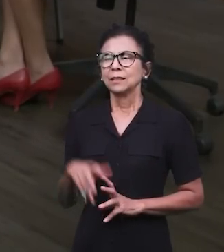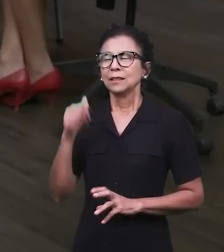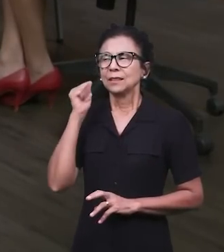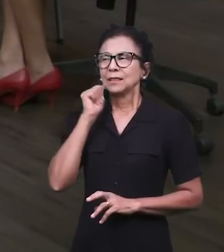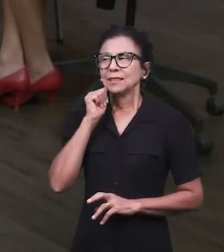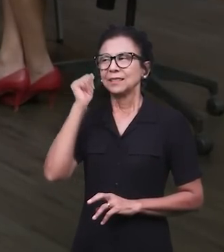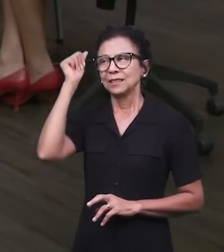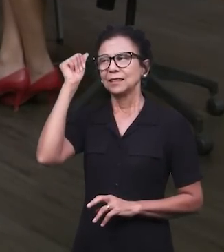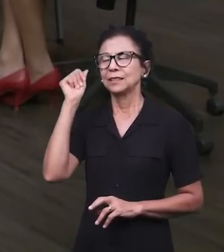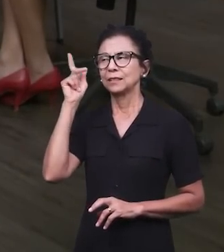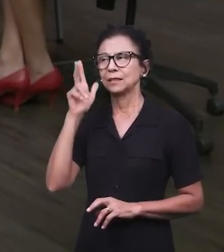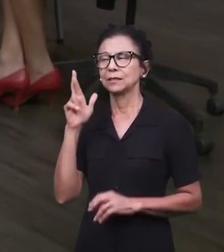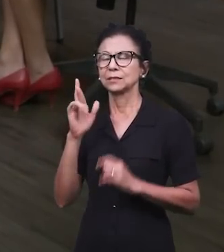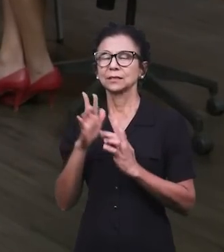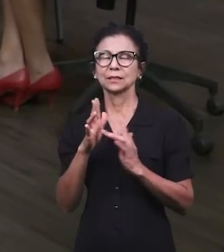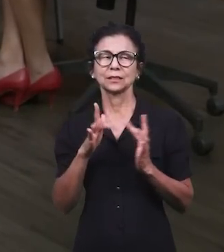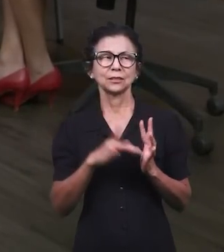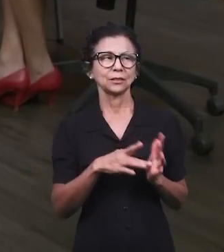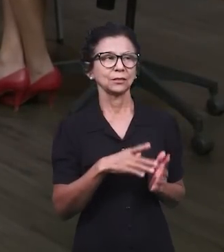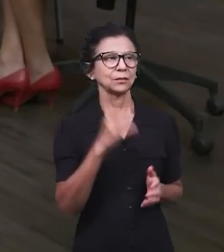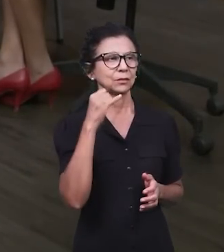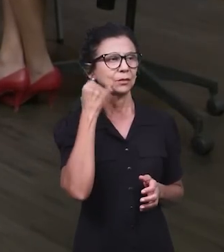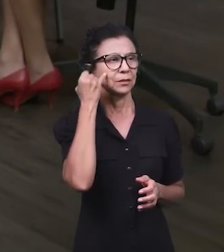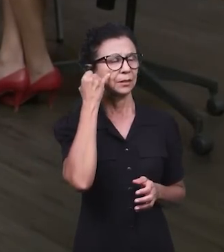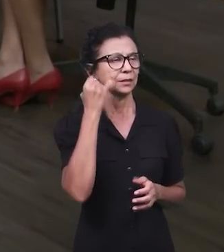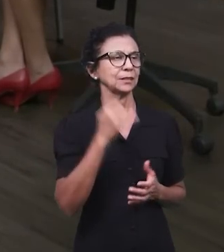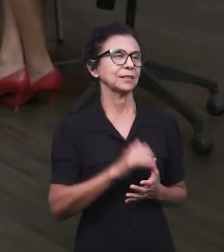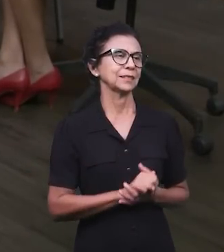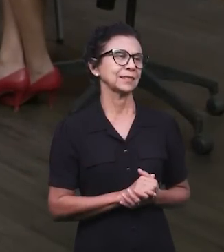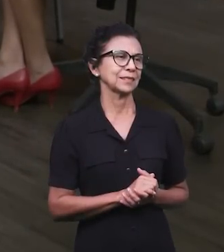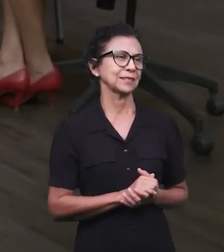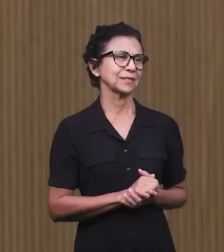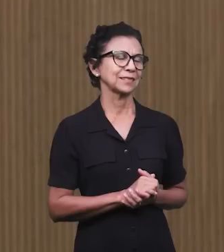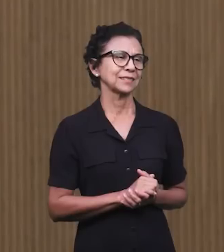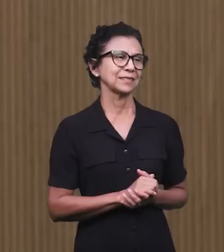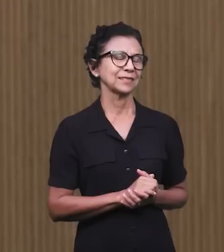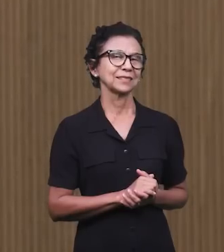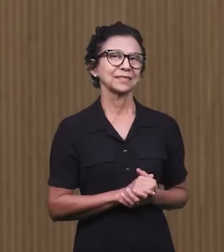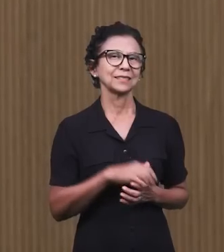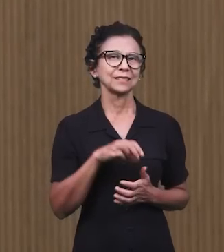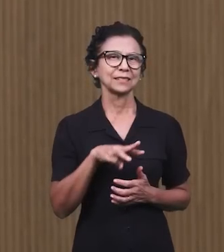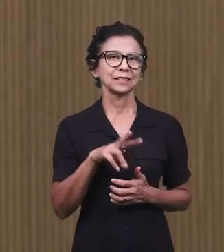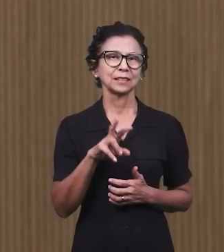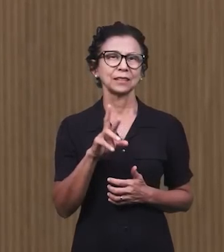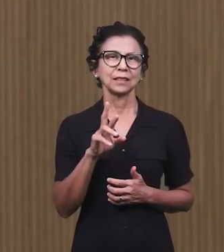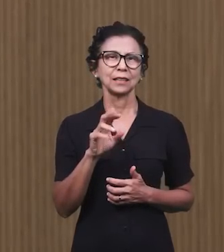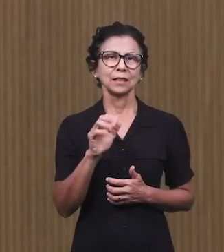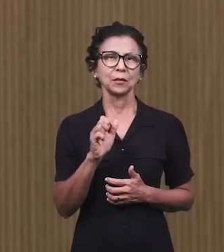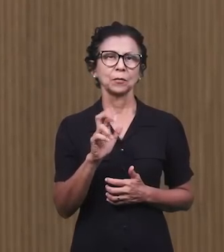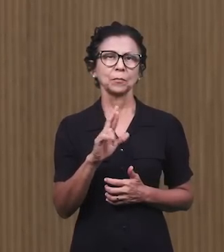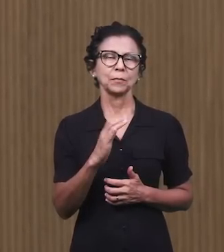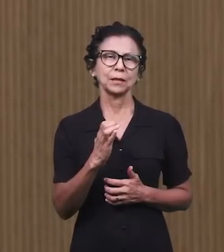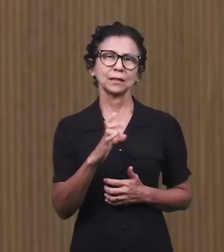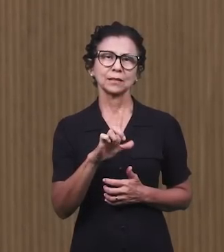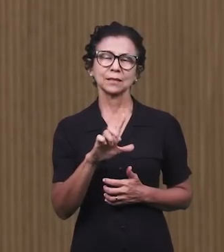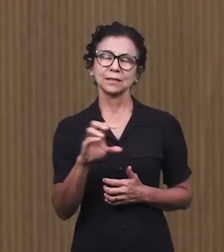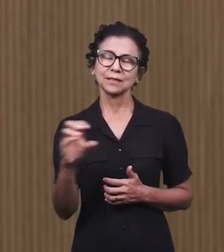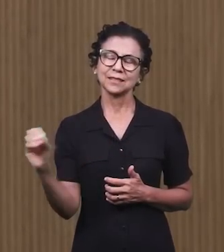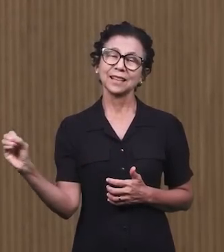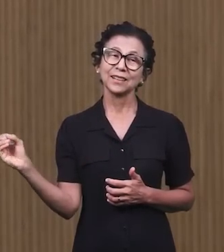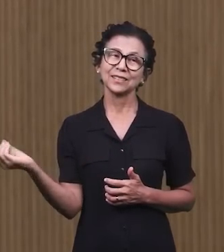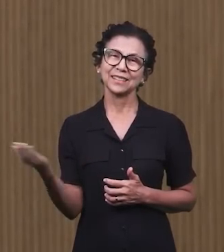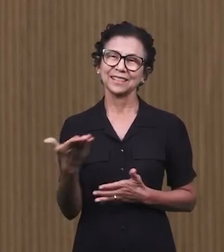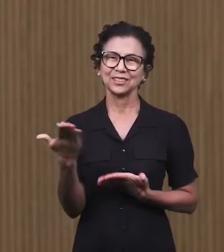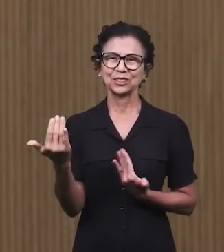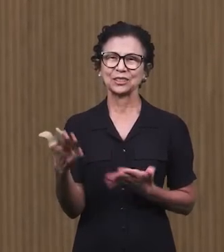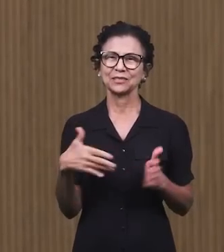A paz do Senhor, pastor Josias, pastor Marcelo, foi uma alegria estar com vocês novamente e com os nossos jovens, que a gente tem a alegria e o prazer